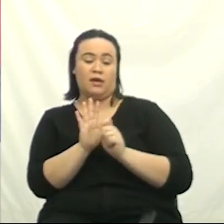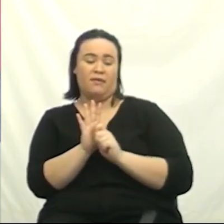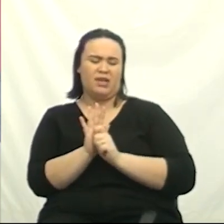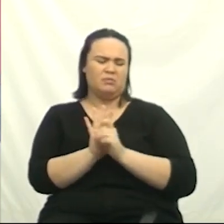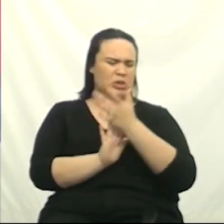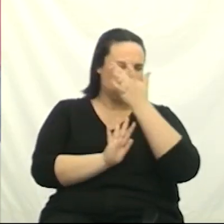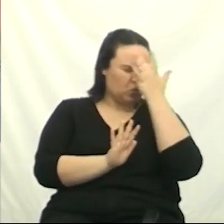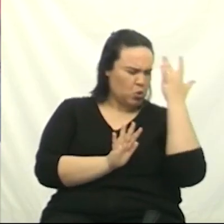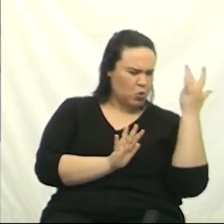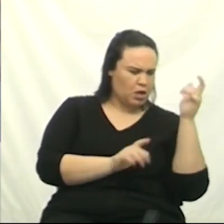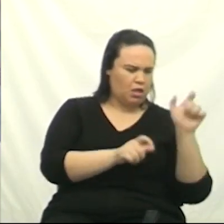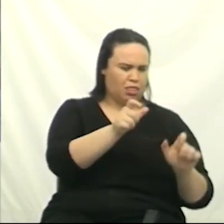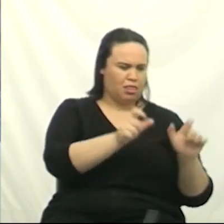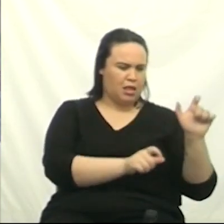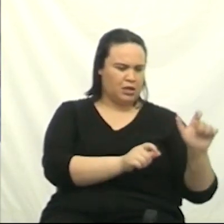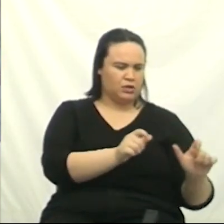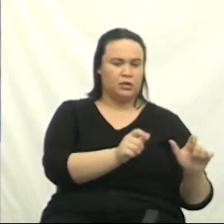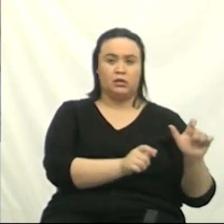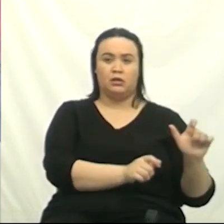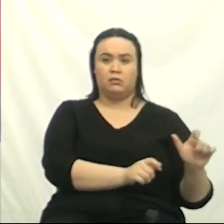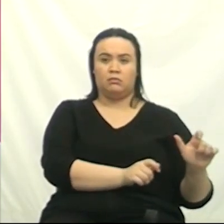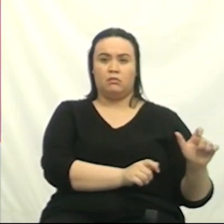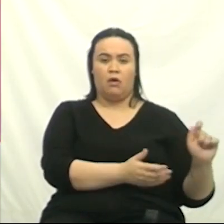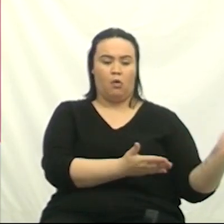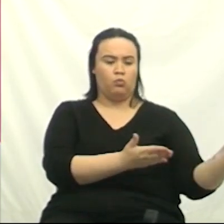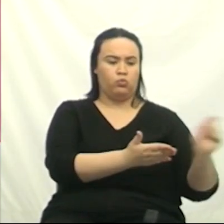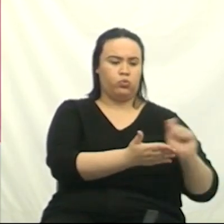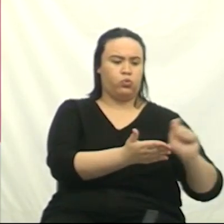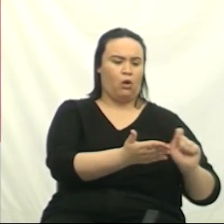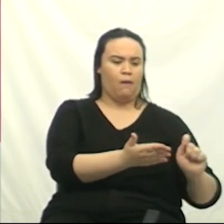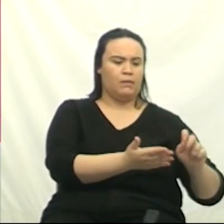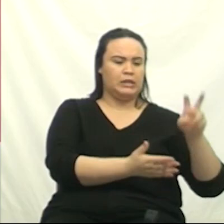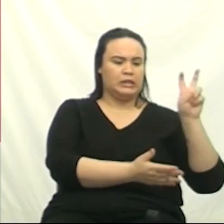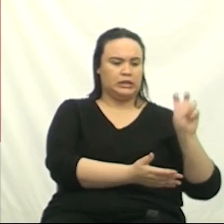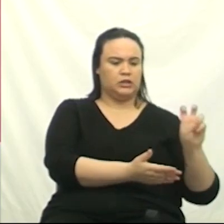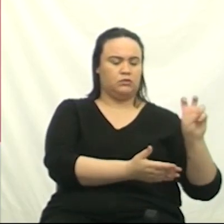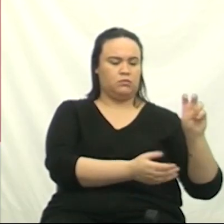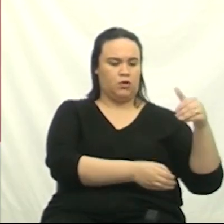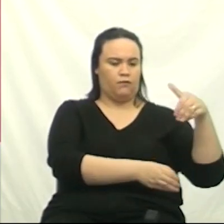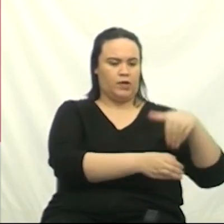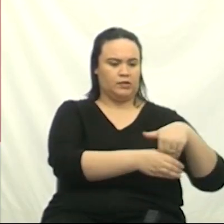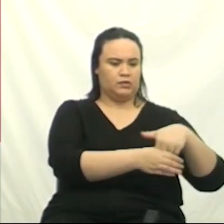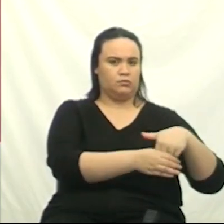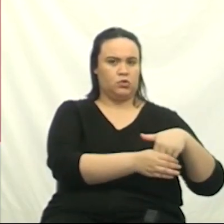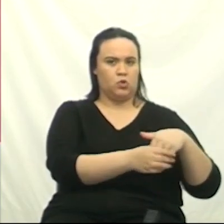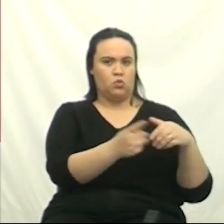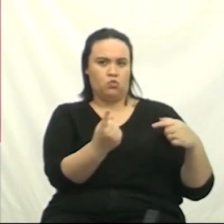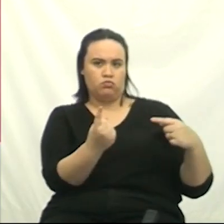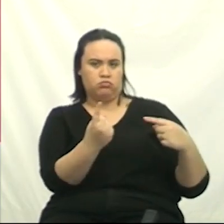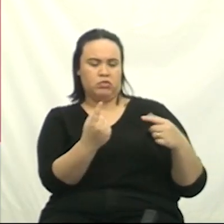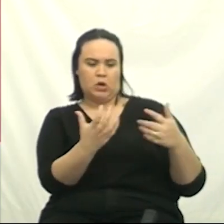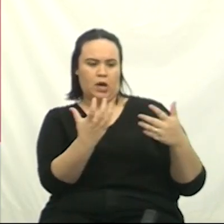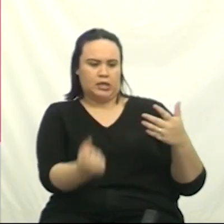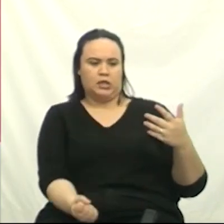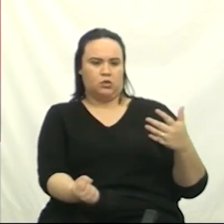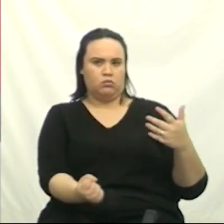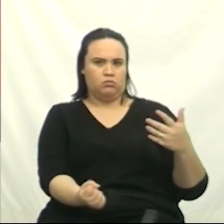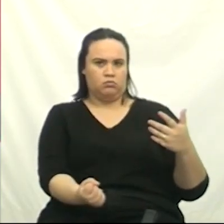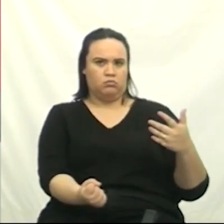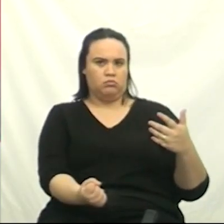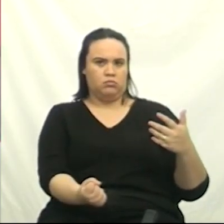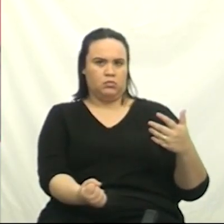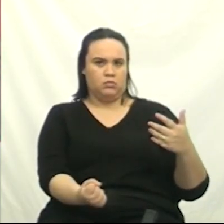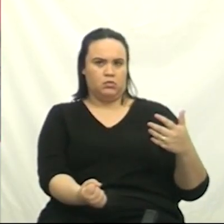justamente numa canetada justamente cinco votos a favor um contra e o